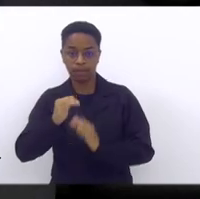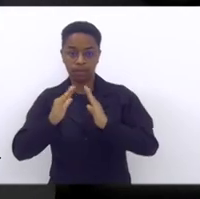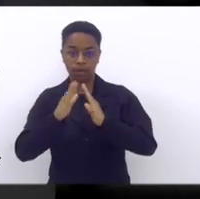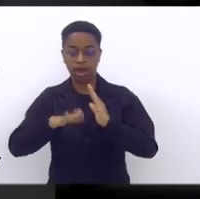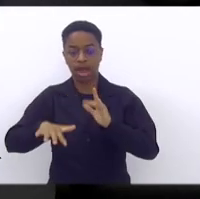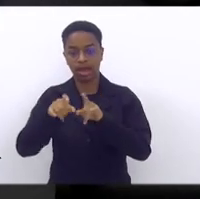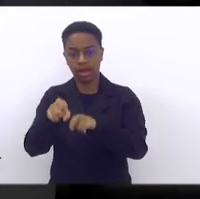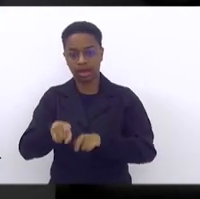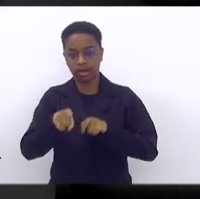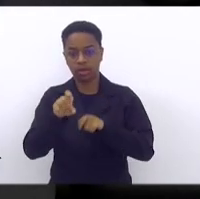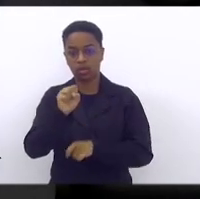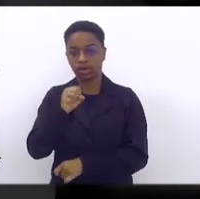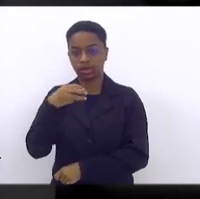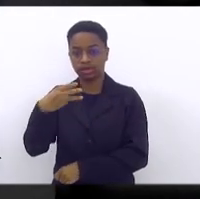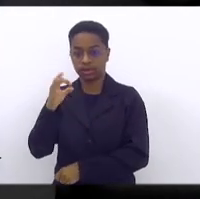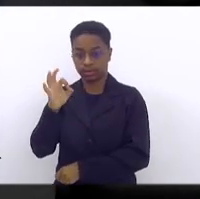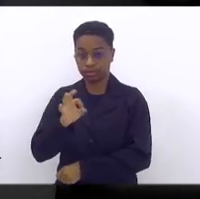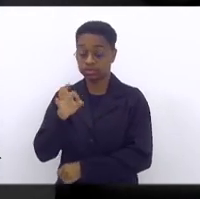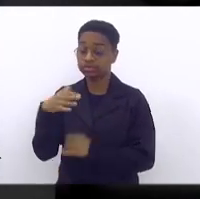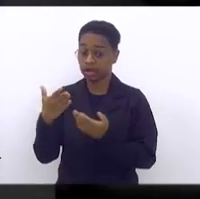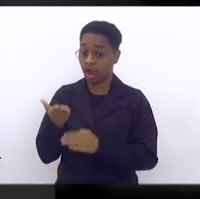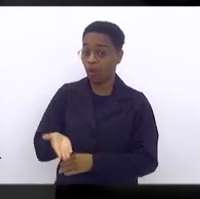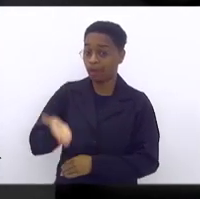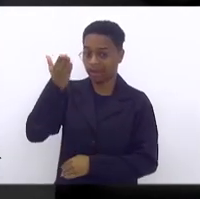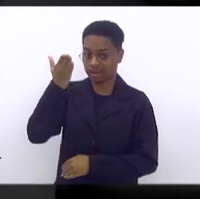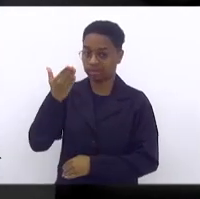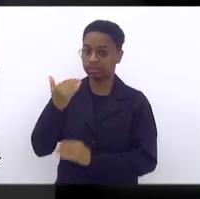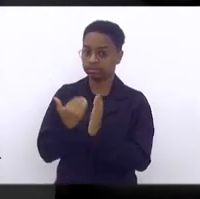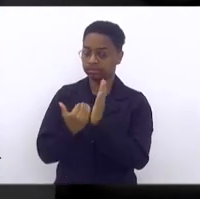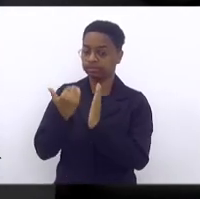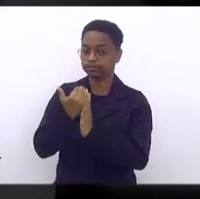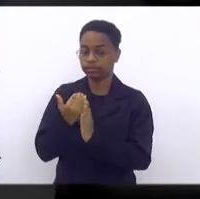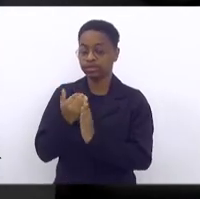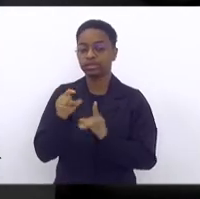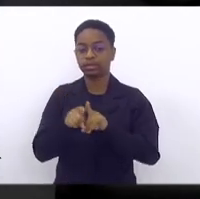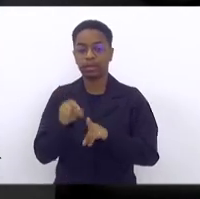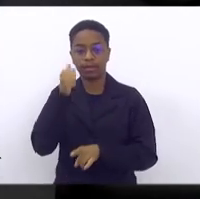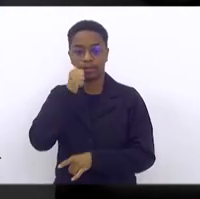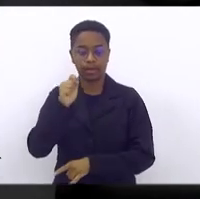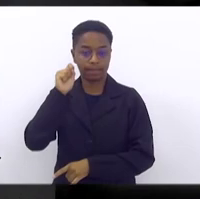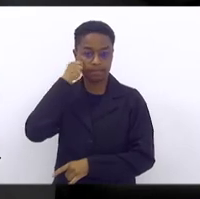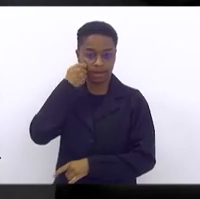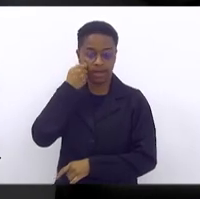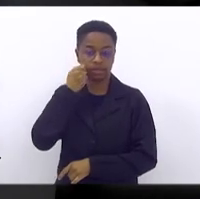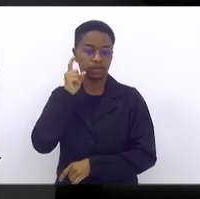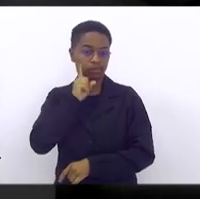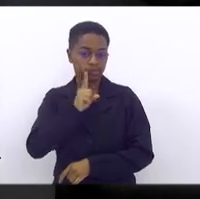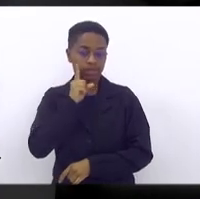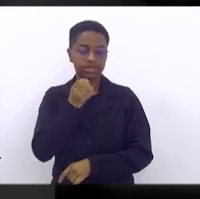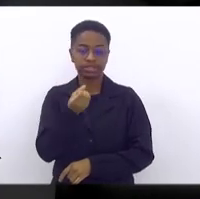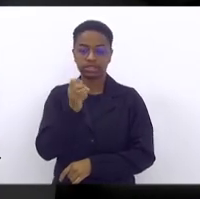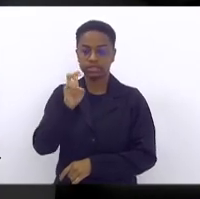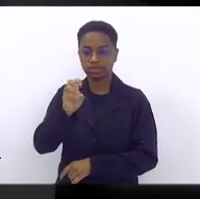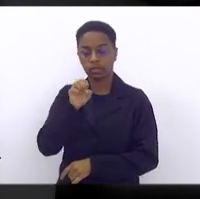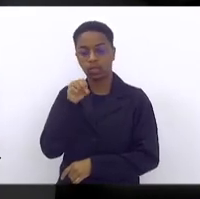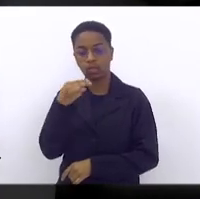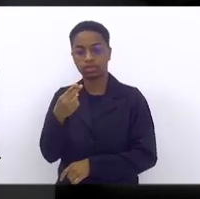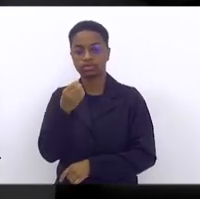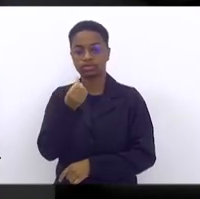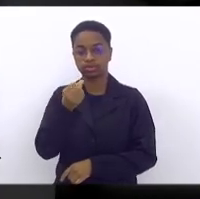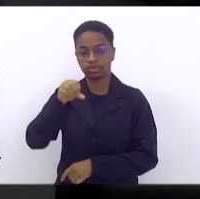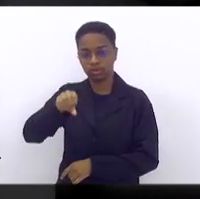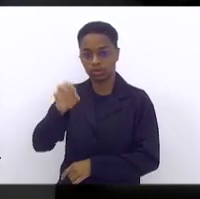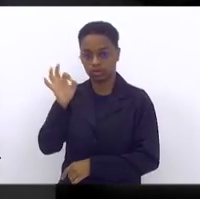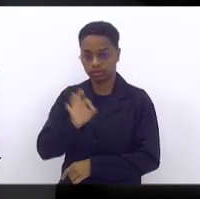rural, 83%, então assim, aumenta ainda mais, né? Mulheres pretas e pardas, 65%, 69%. E aumenta